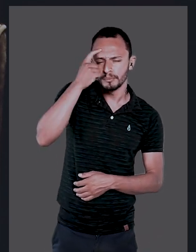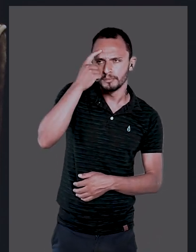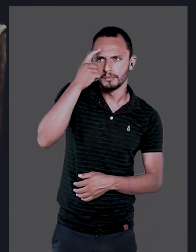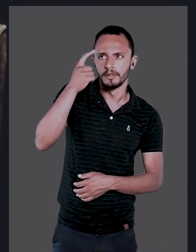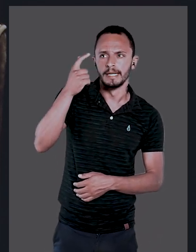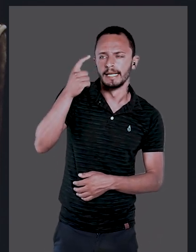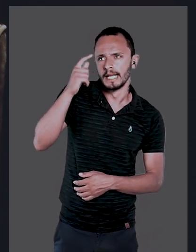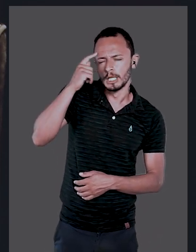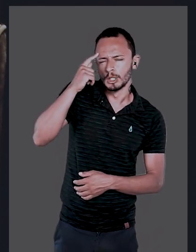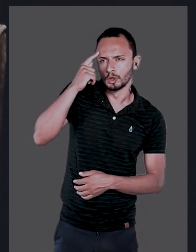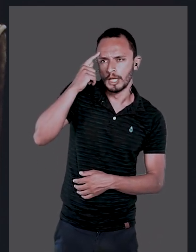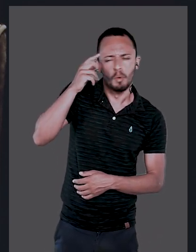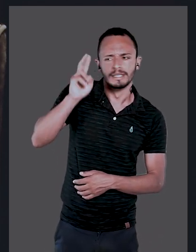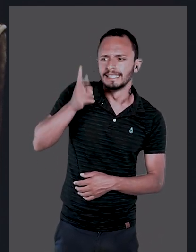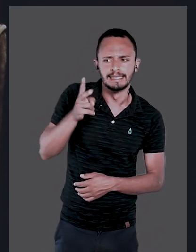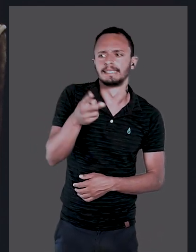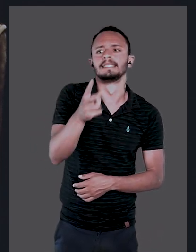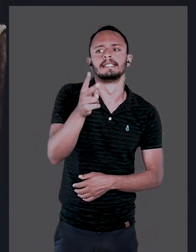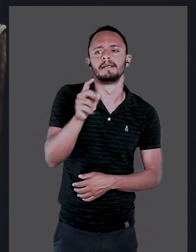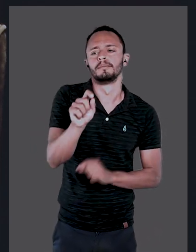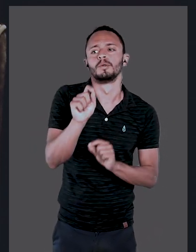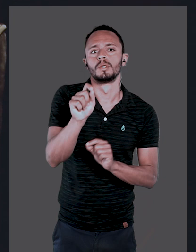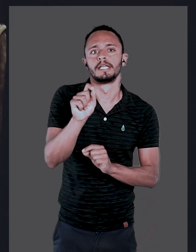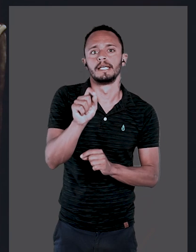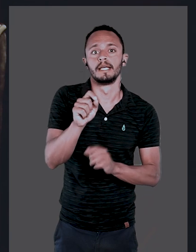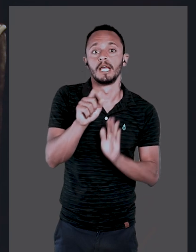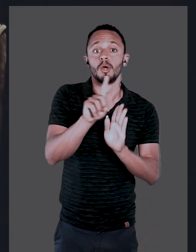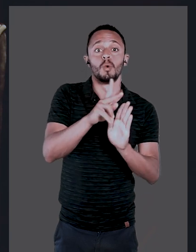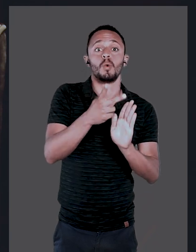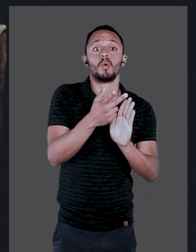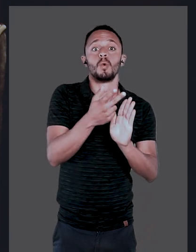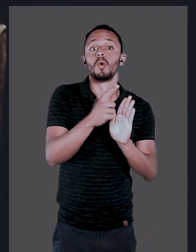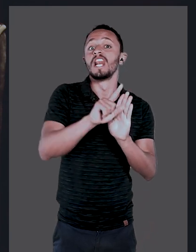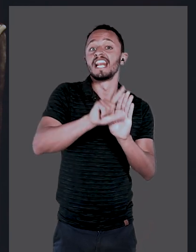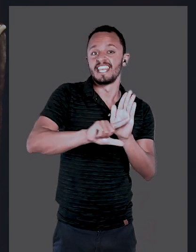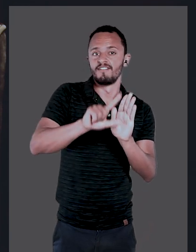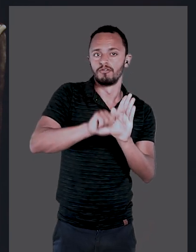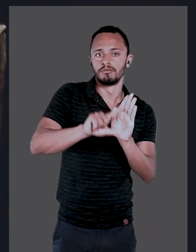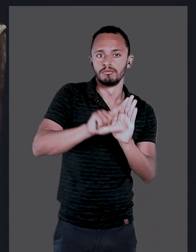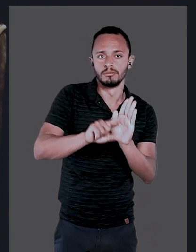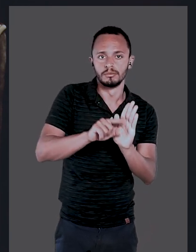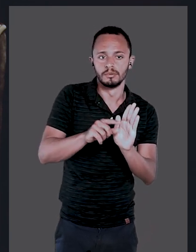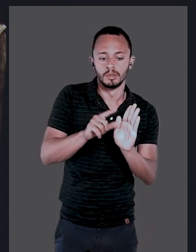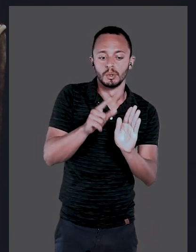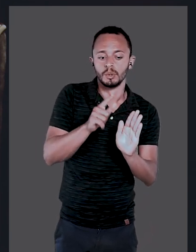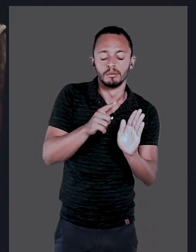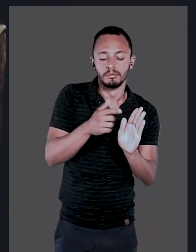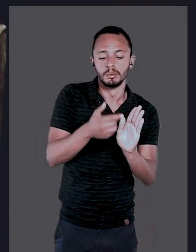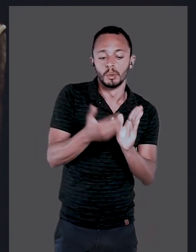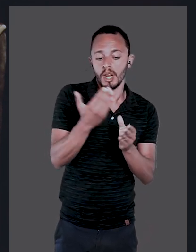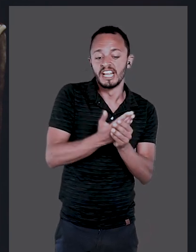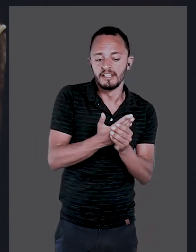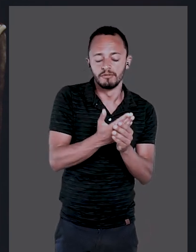Eu tive sempre a noção de que estaria escrevendo um livro delicado.